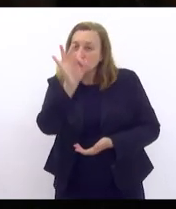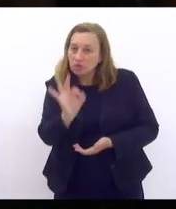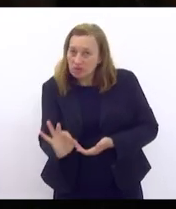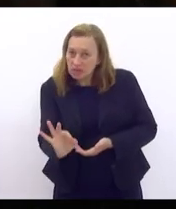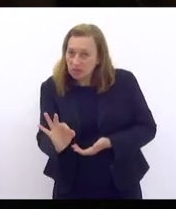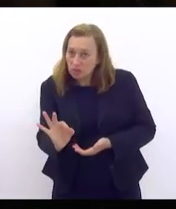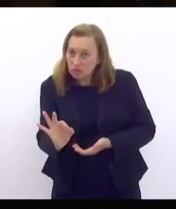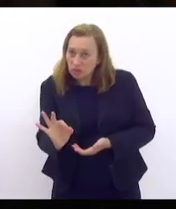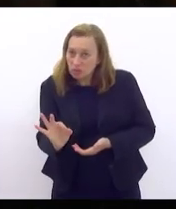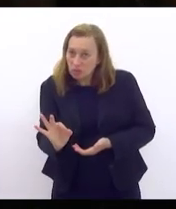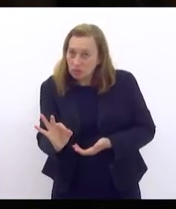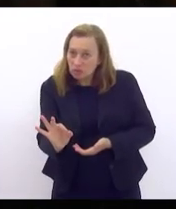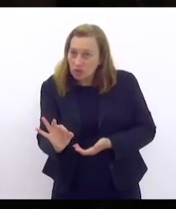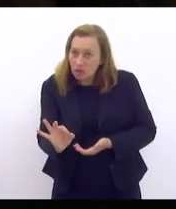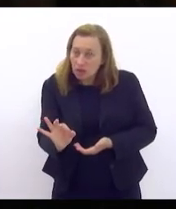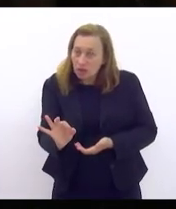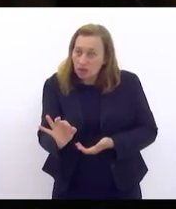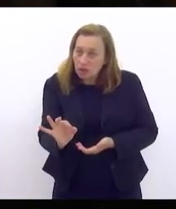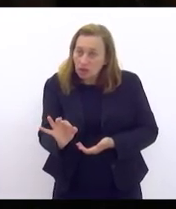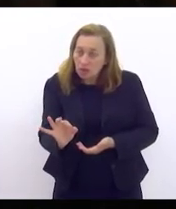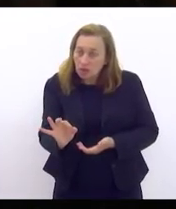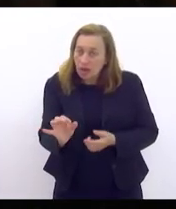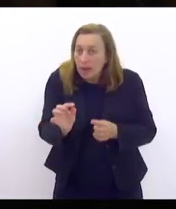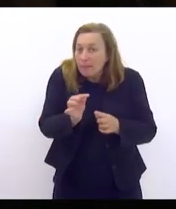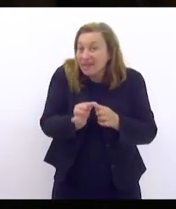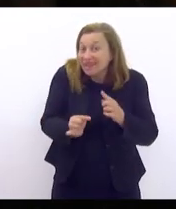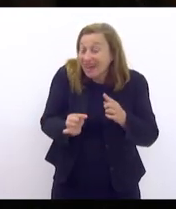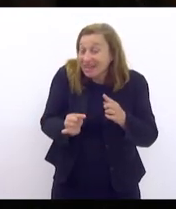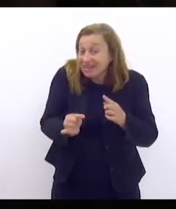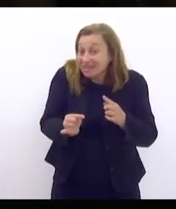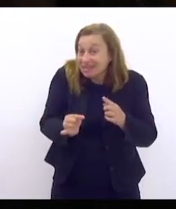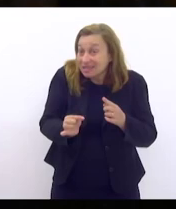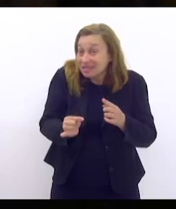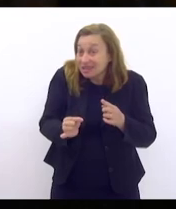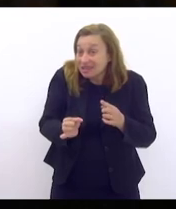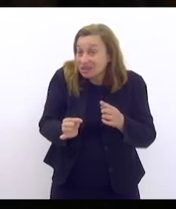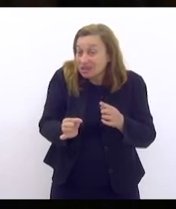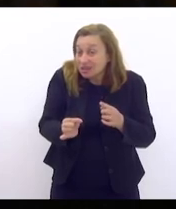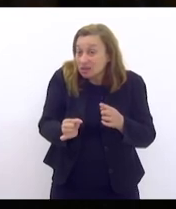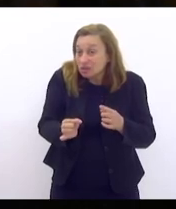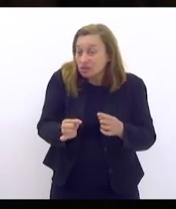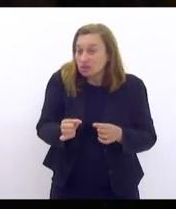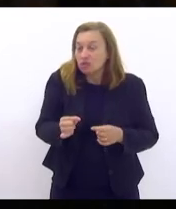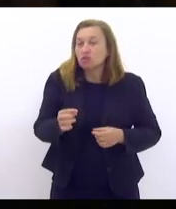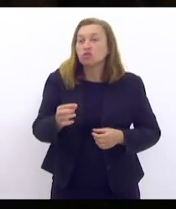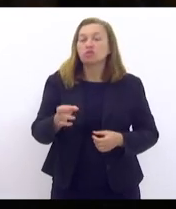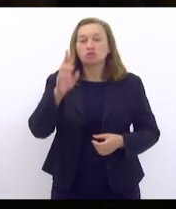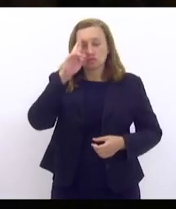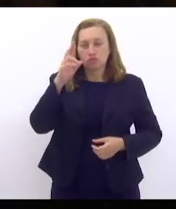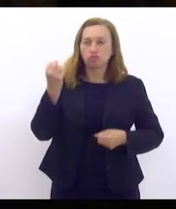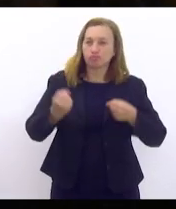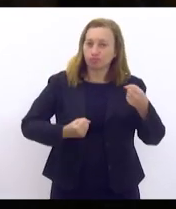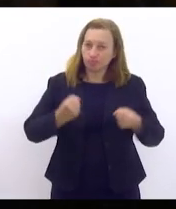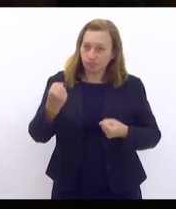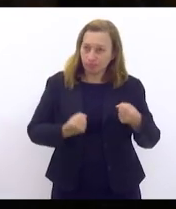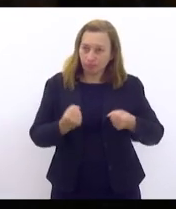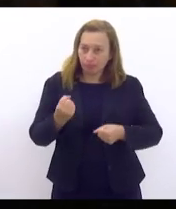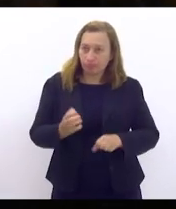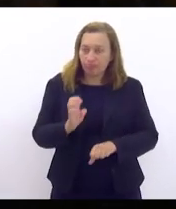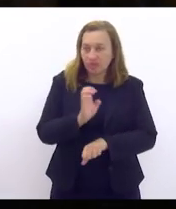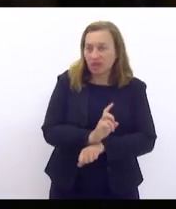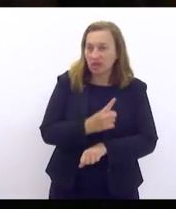31% é praticamente um terço dos proprietários de veículos do nosso Estado